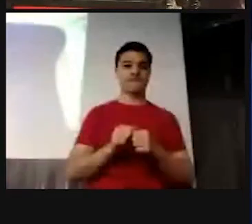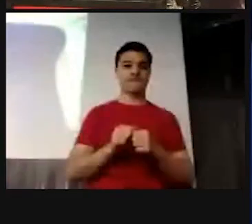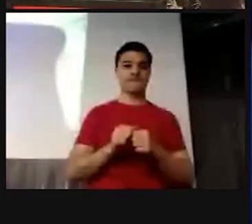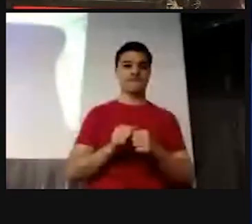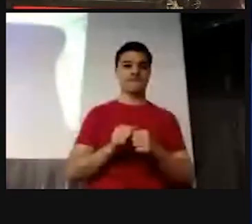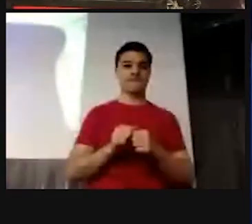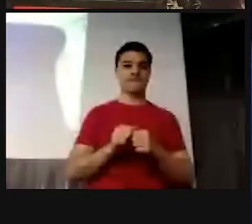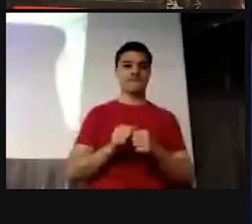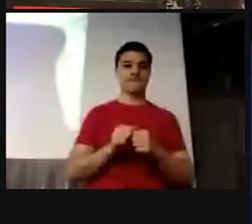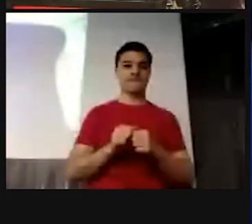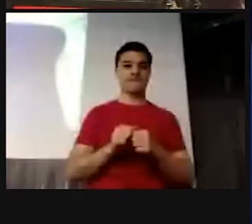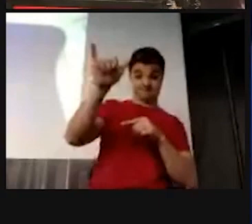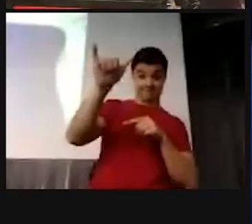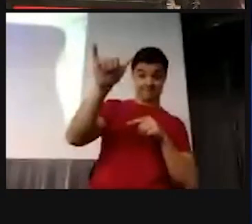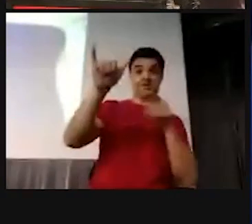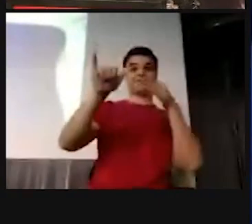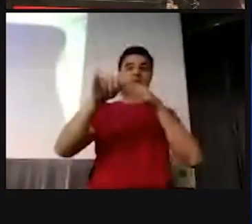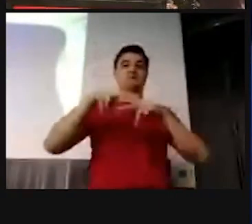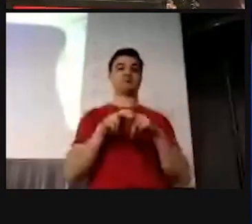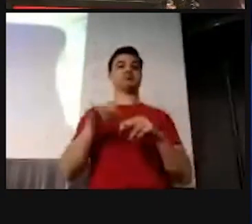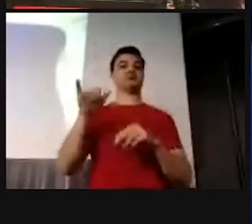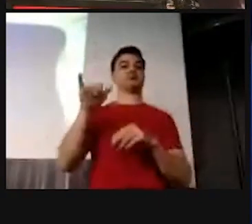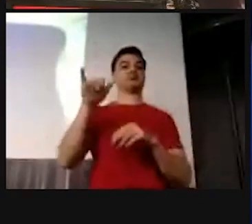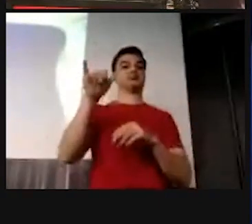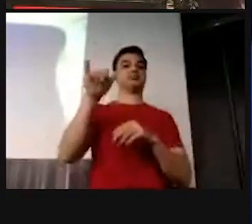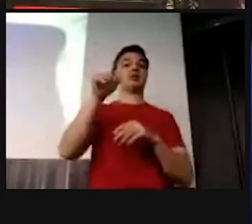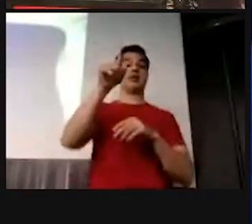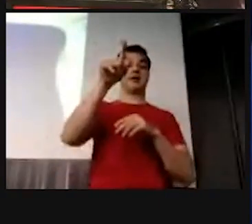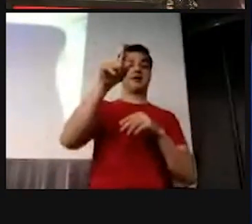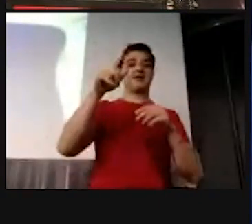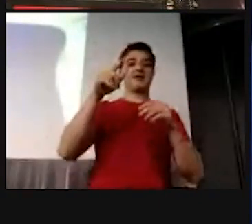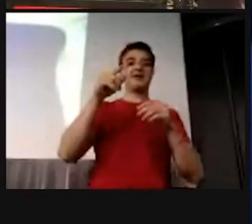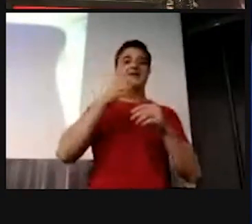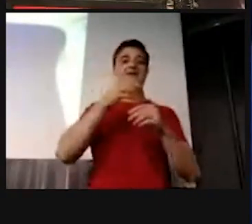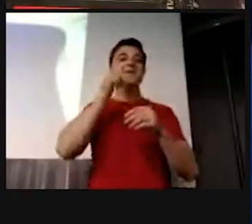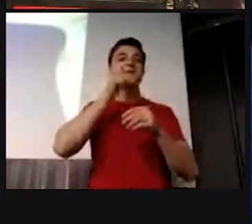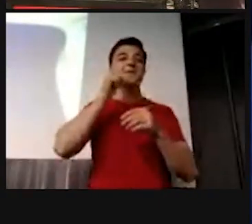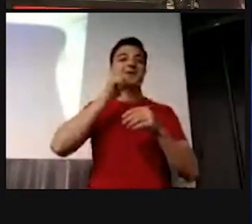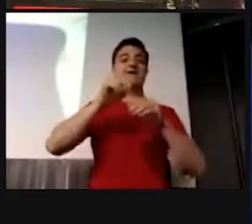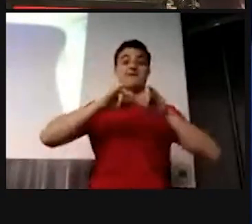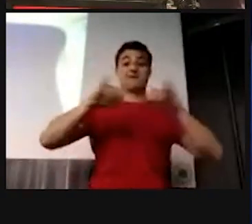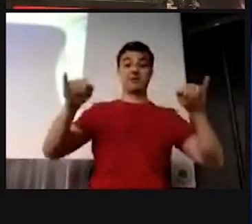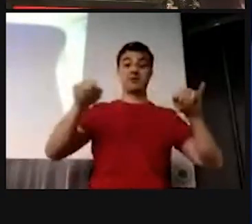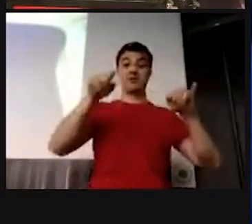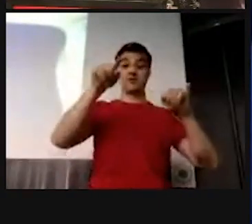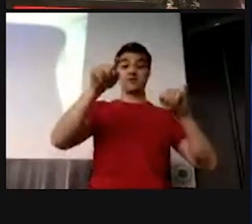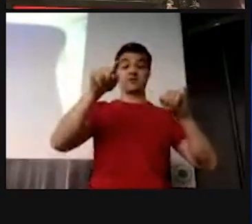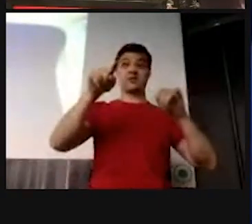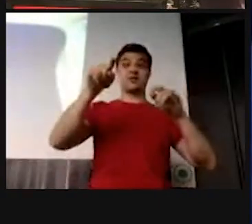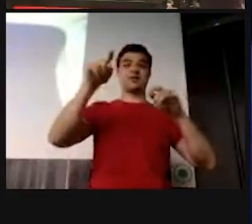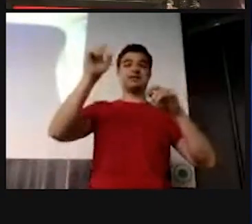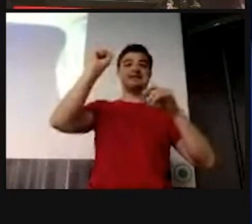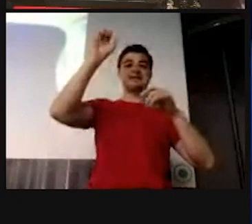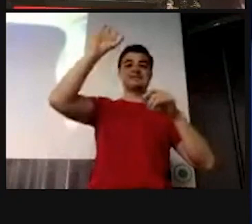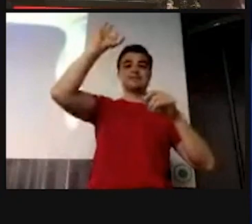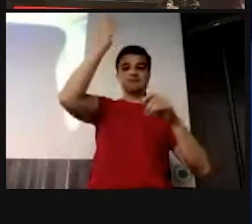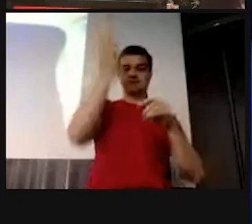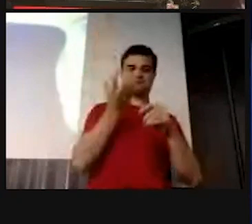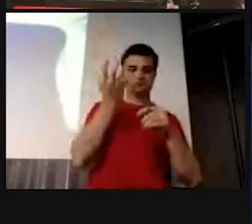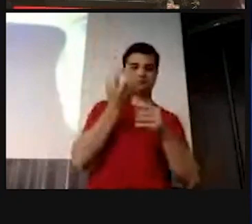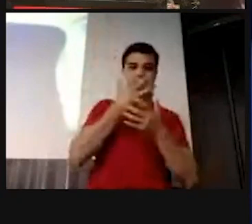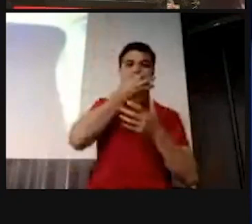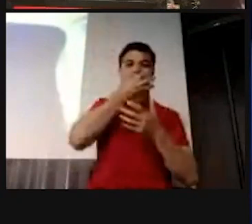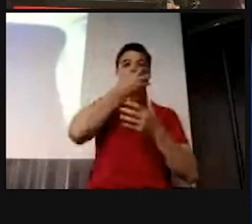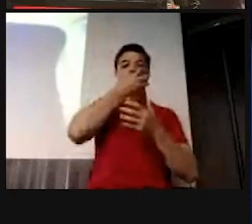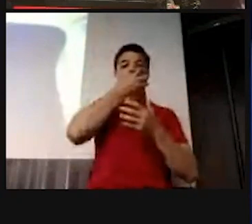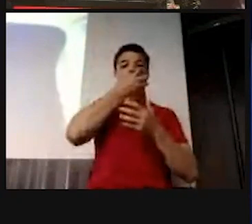de ajuda. Então, a gente, enquanto profissionais de pessoas, precisa estar preparado para essa transformação. E não só isso,